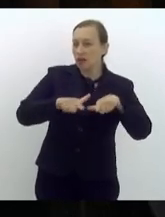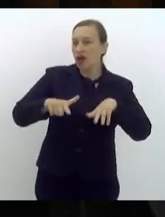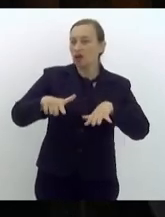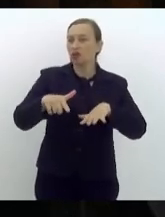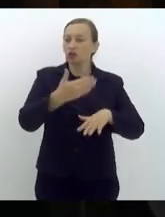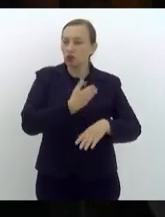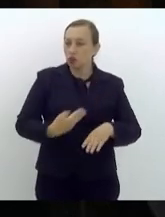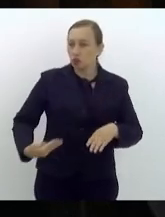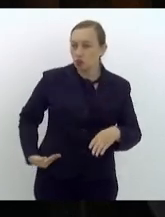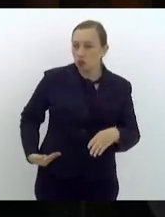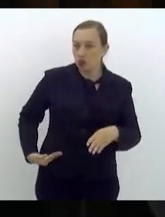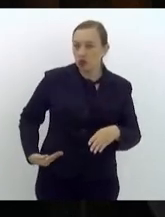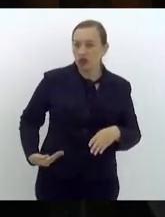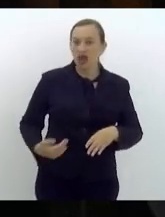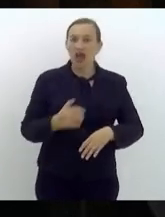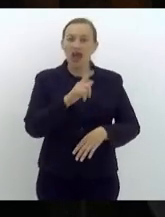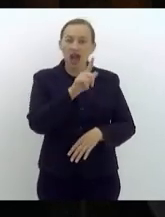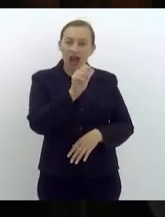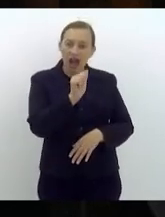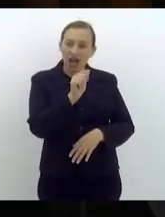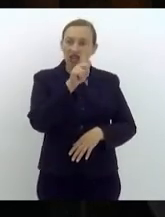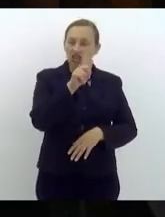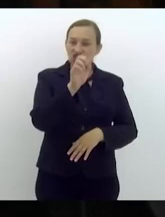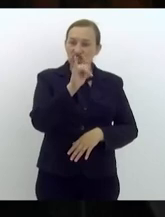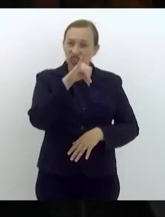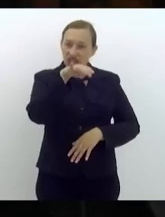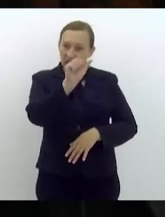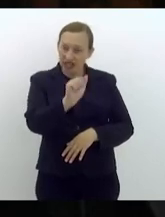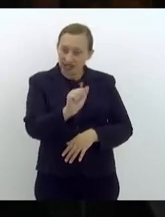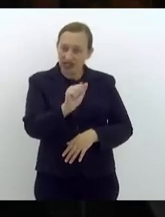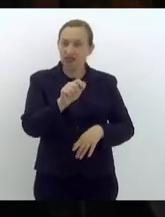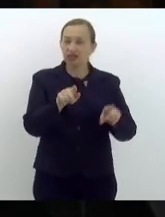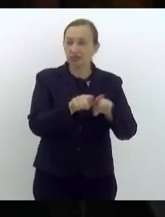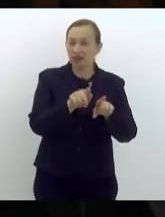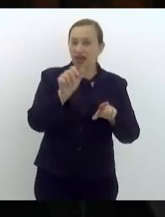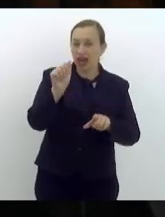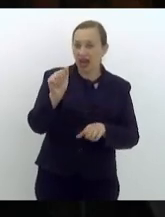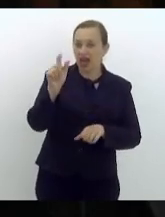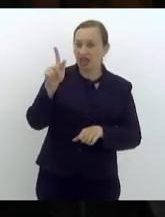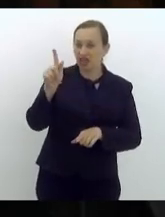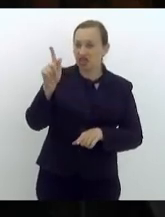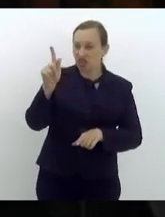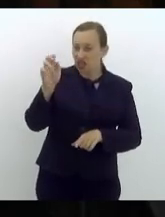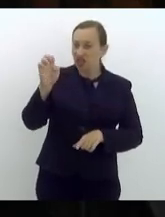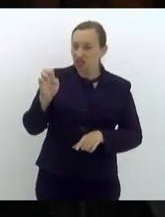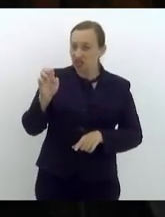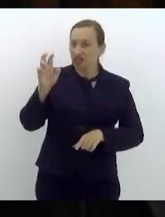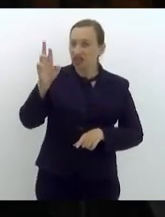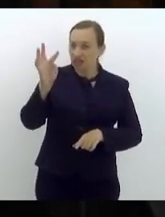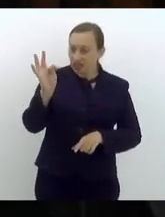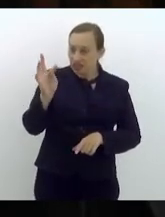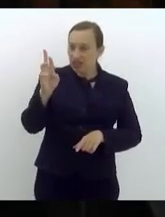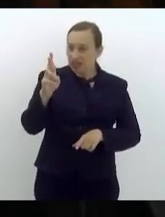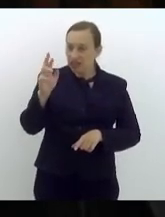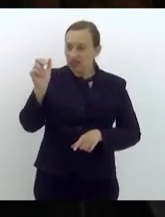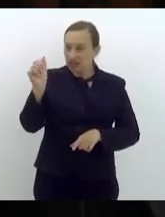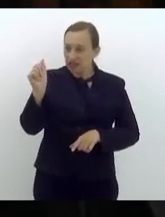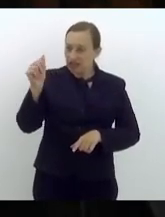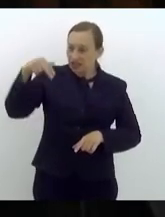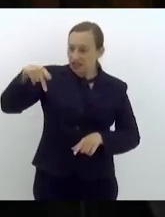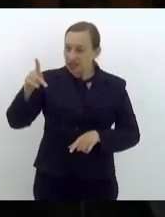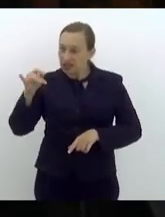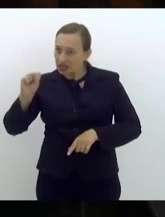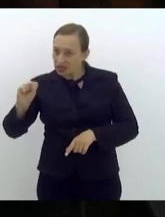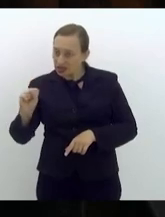da Genésia e a Getransp, e a nova forma da escolha dos conselheiros, que seria